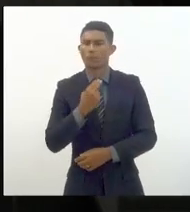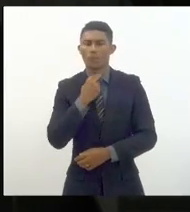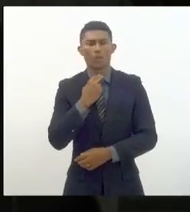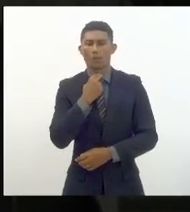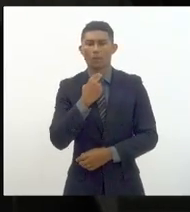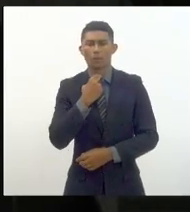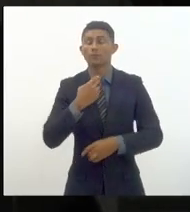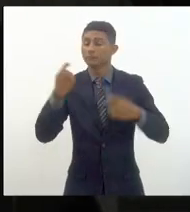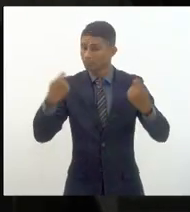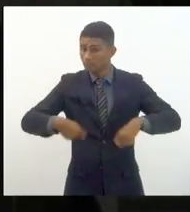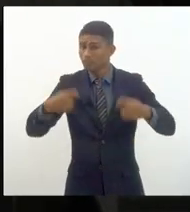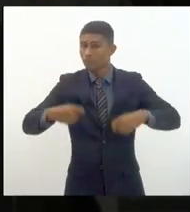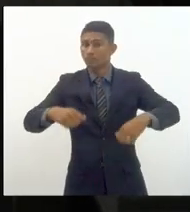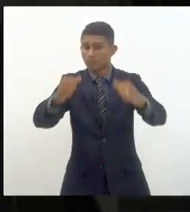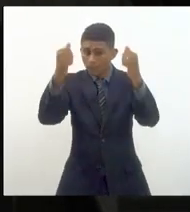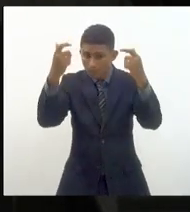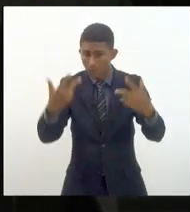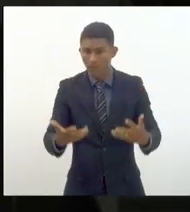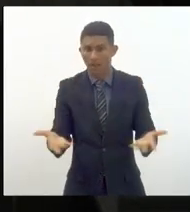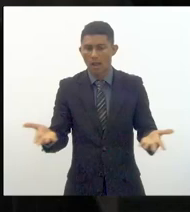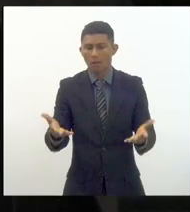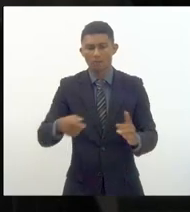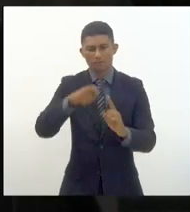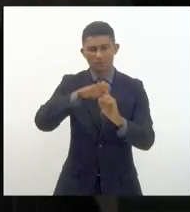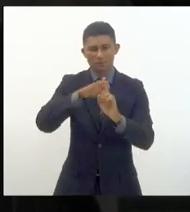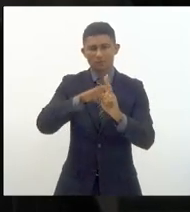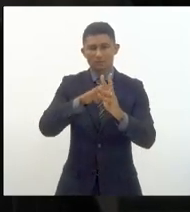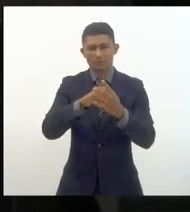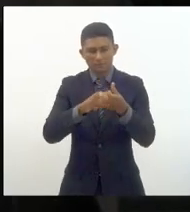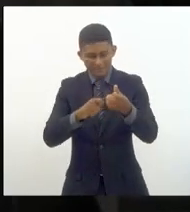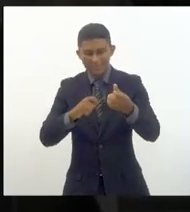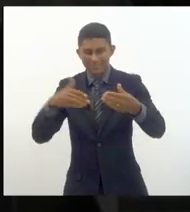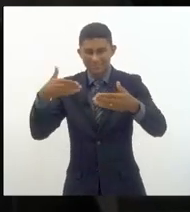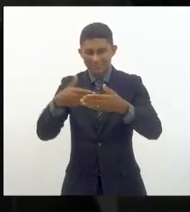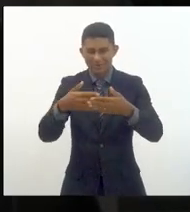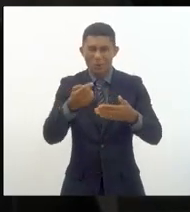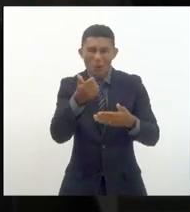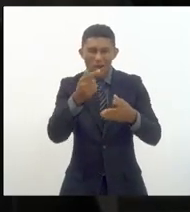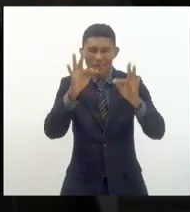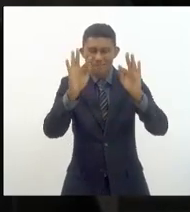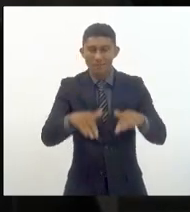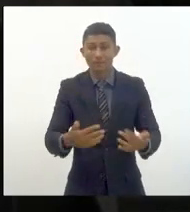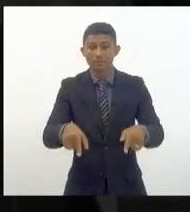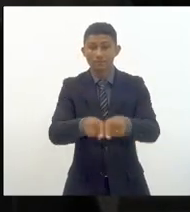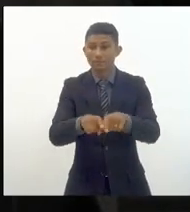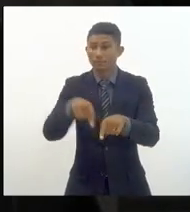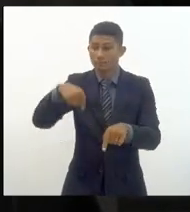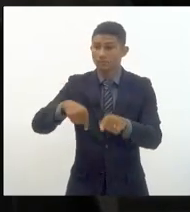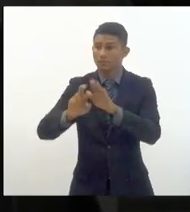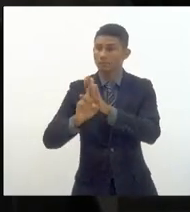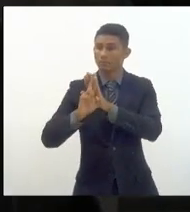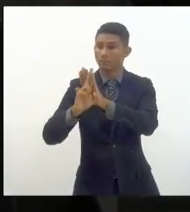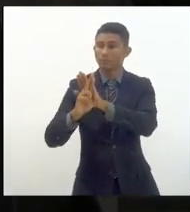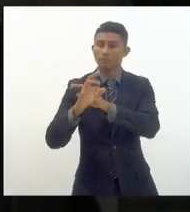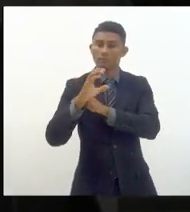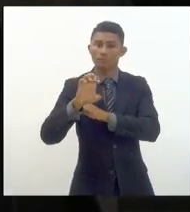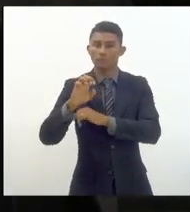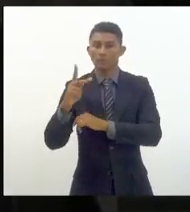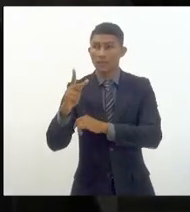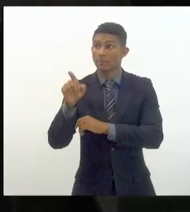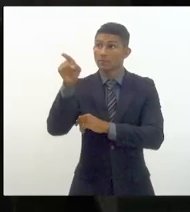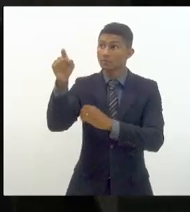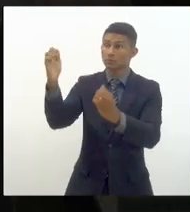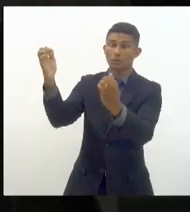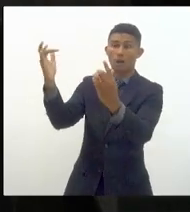deste primeiro semestre legislativo de 2022 quero saudar a presença da representação do CEP aqui nas nossas galerias de